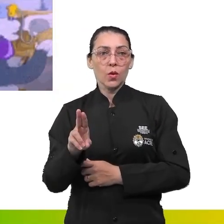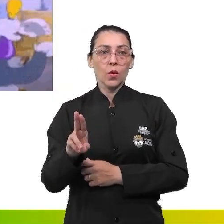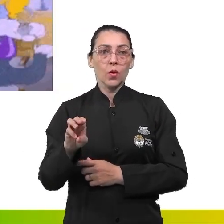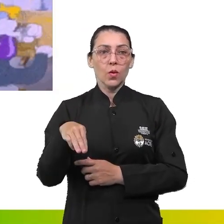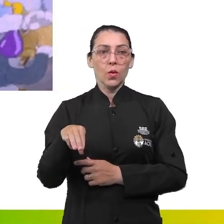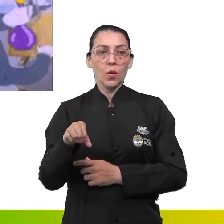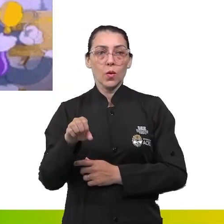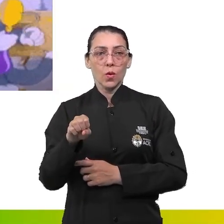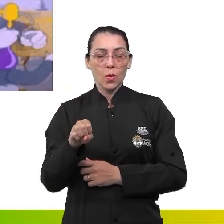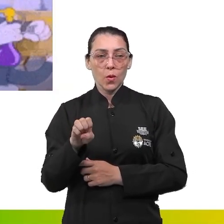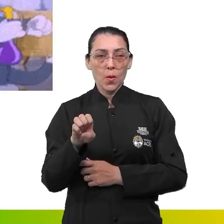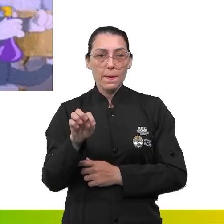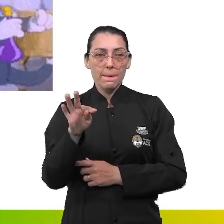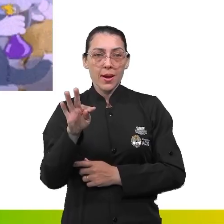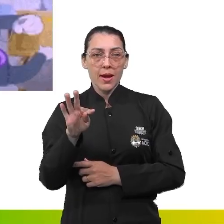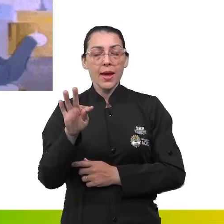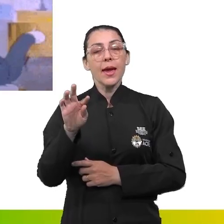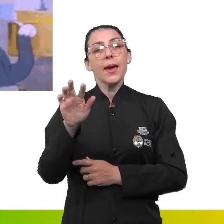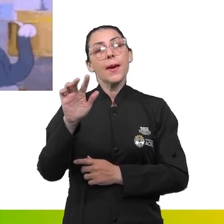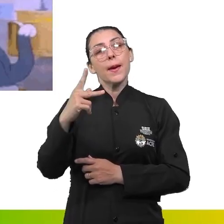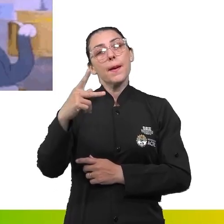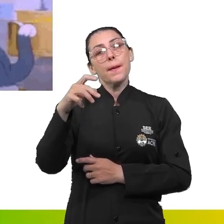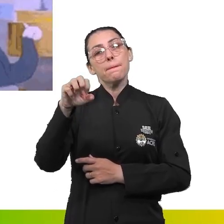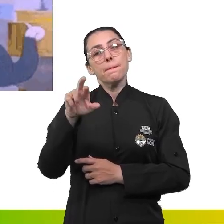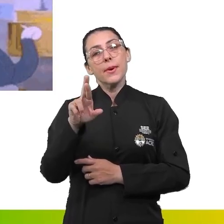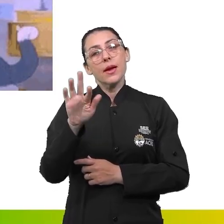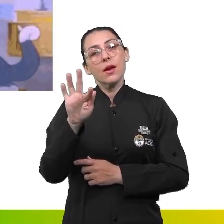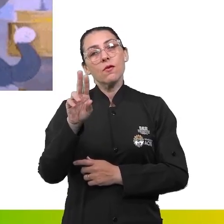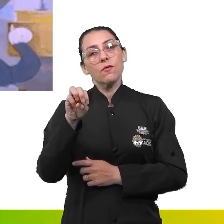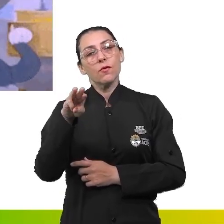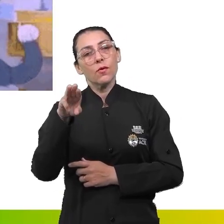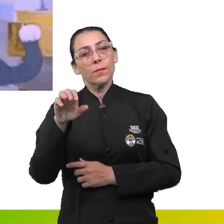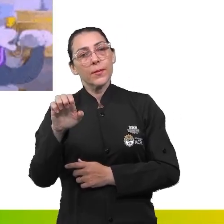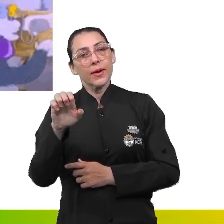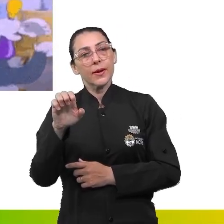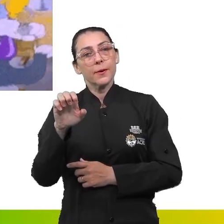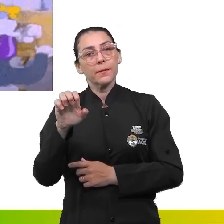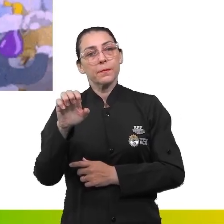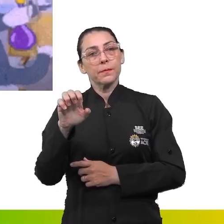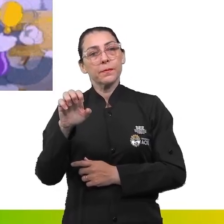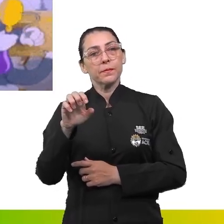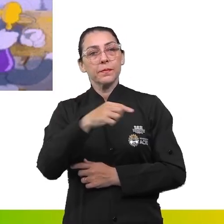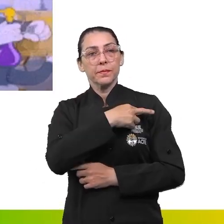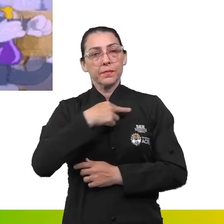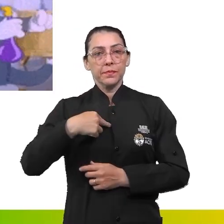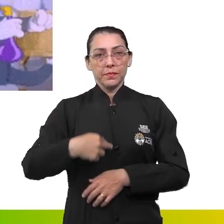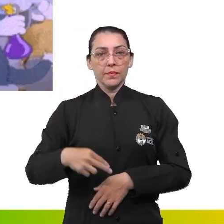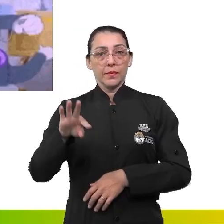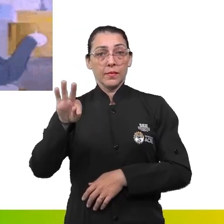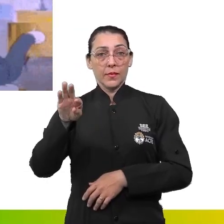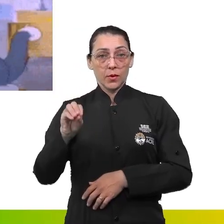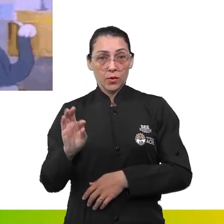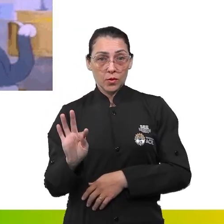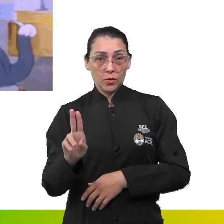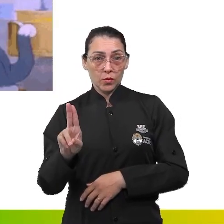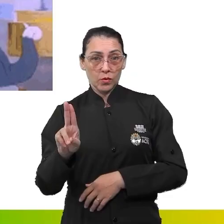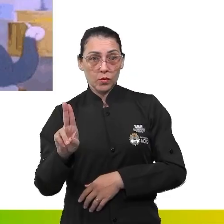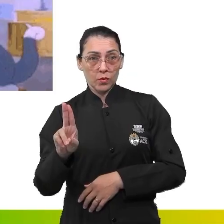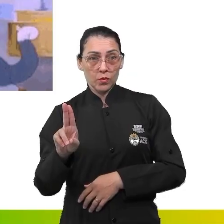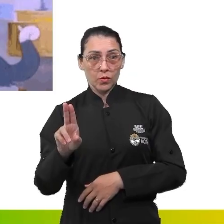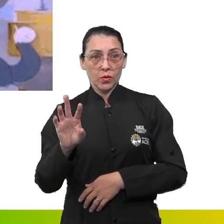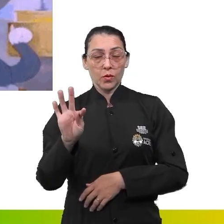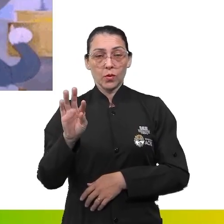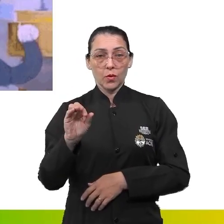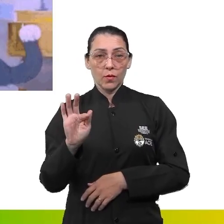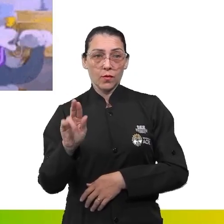No francês, nós temos gourmet, perfume. No chinês, nós também temos o